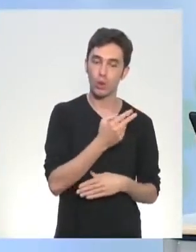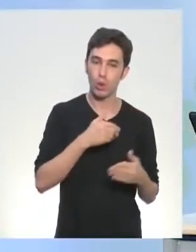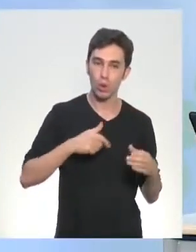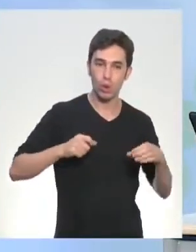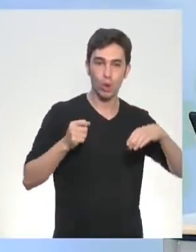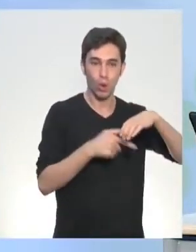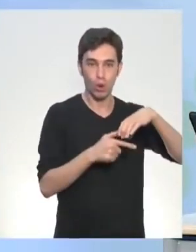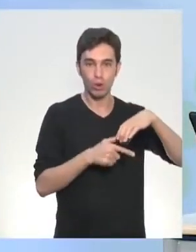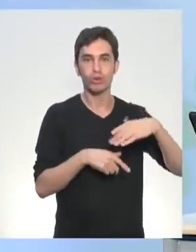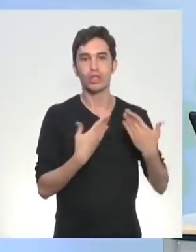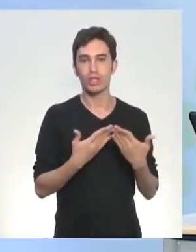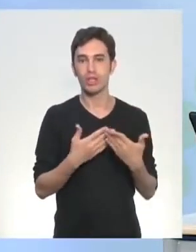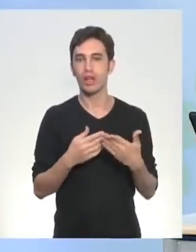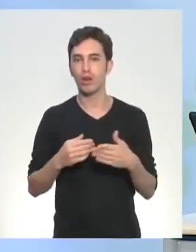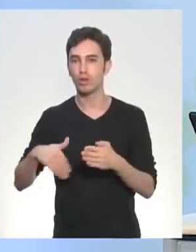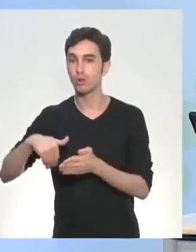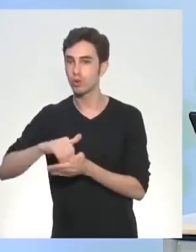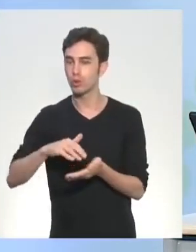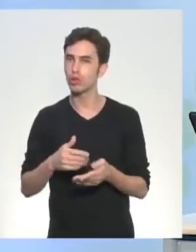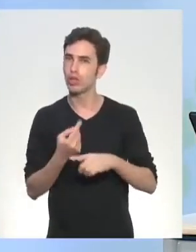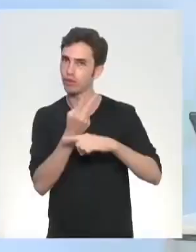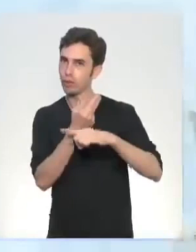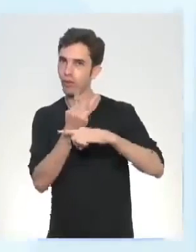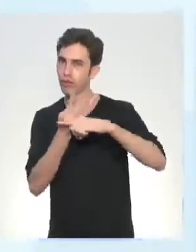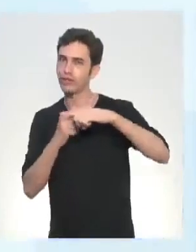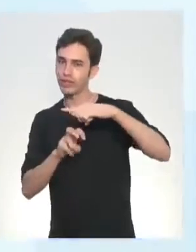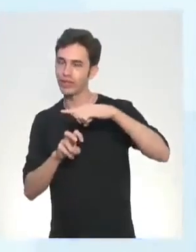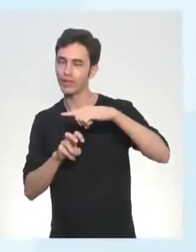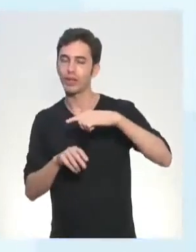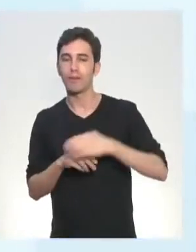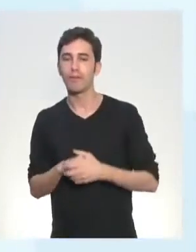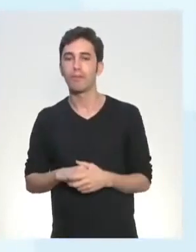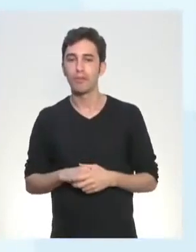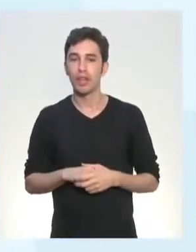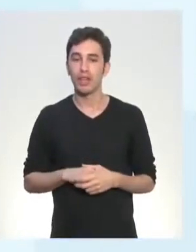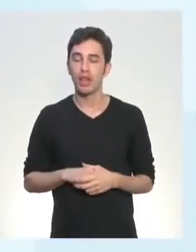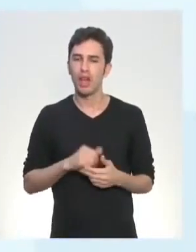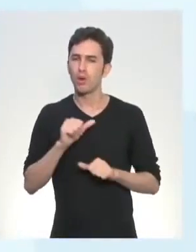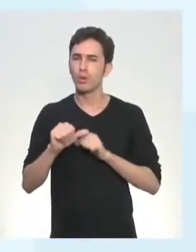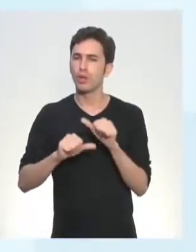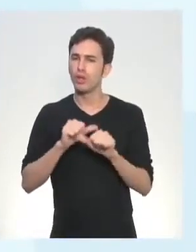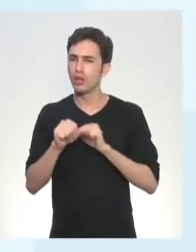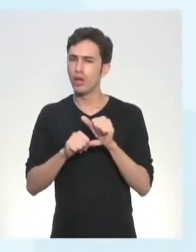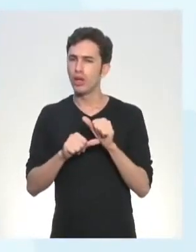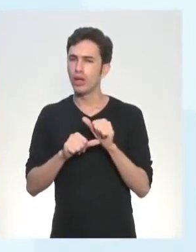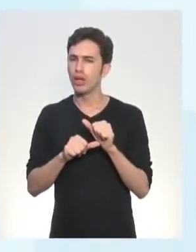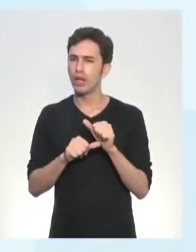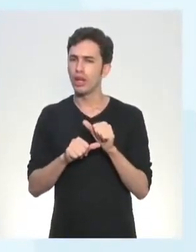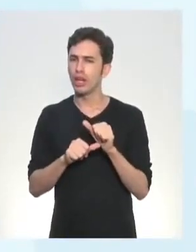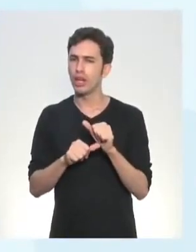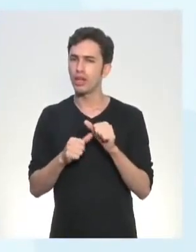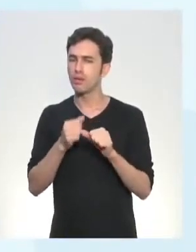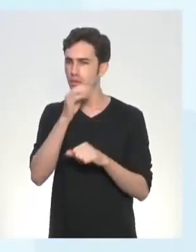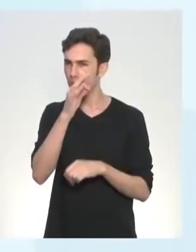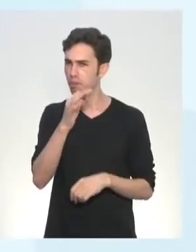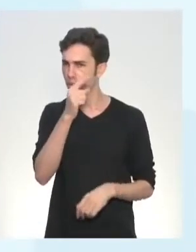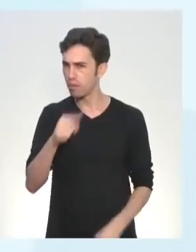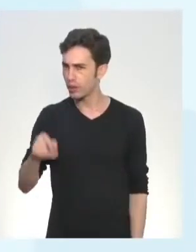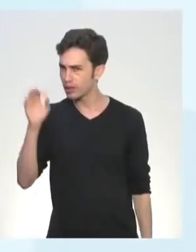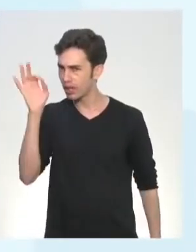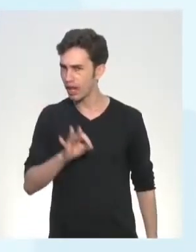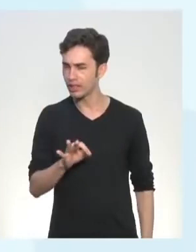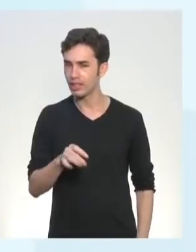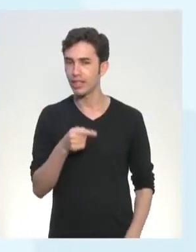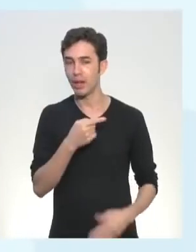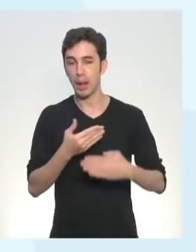gols 2 e embaixo chutes 5, 2/5. Tá bom. Agora, como que eu transformo isso mesmo em porcentagem? Ah, para ser porcentagem, embaixo